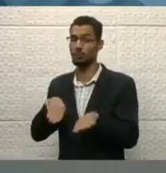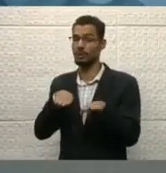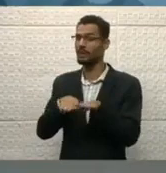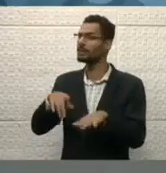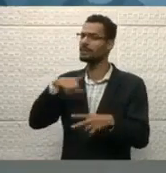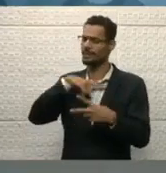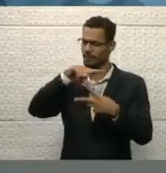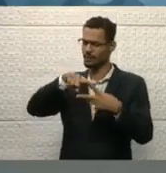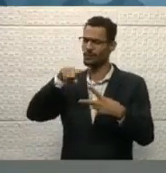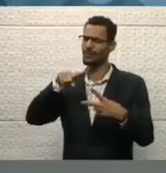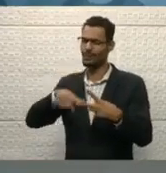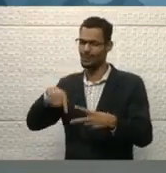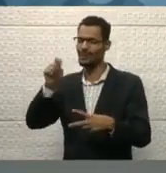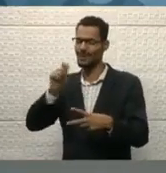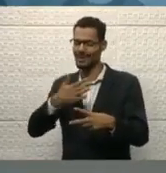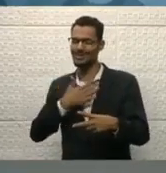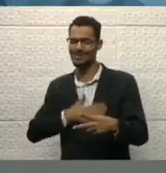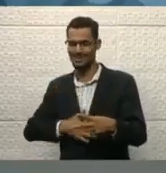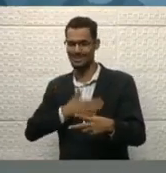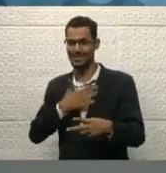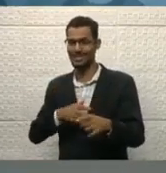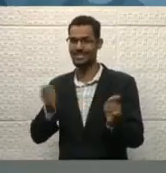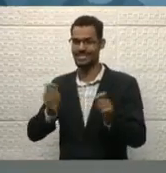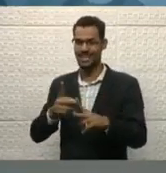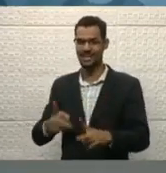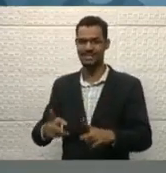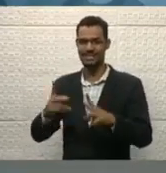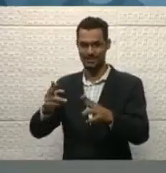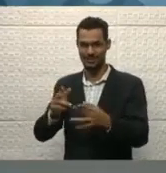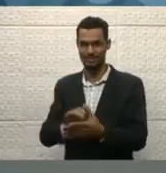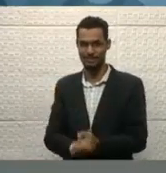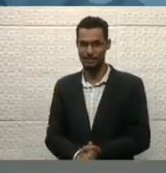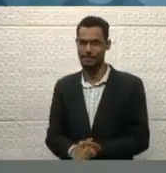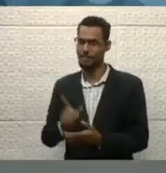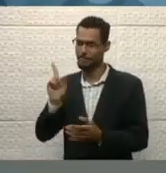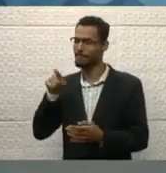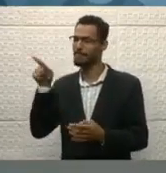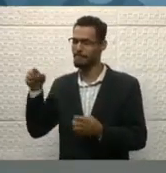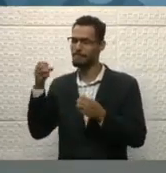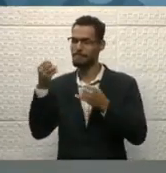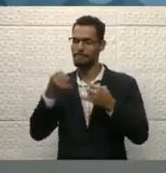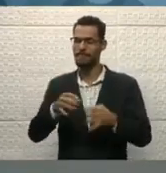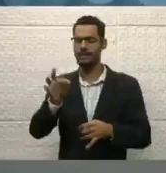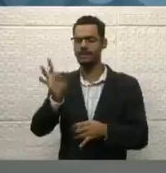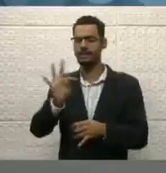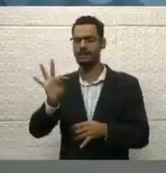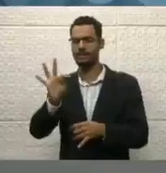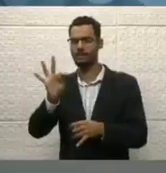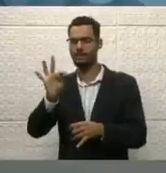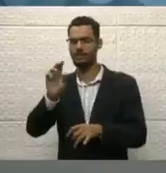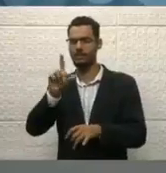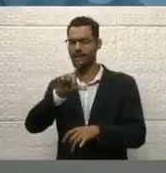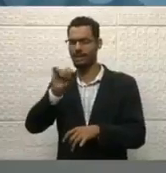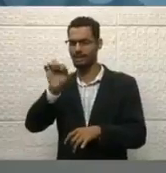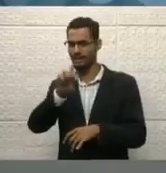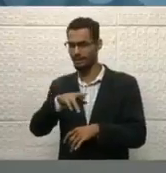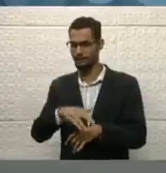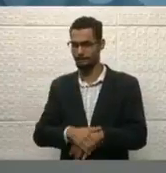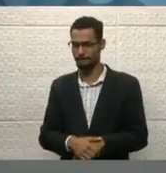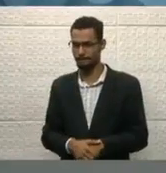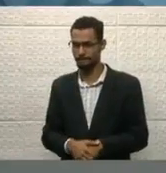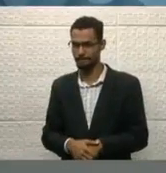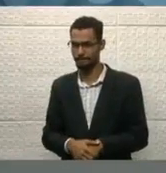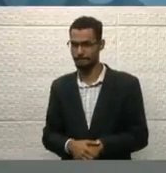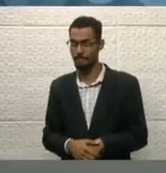qual as duas condições são satisfeitas simultaneamente. Então, essa é a definição de transformação linear. E nós